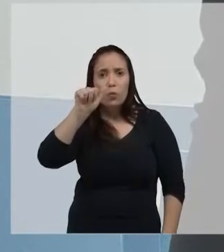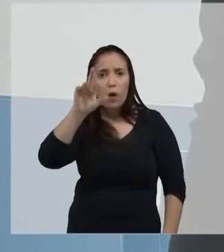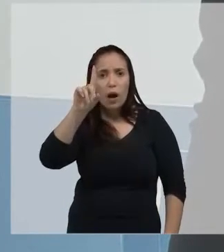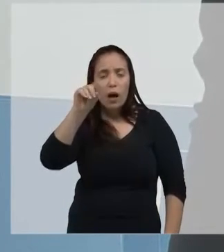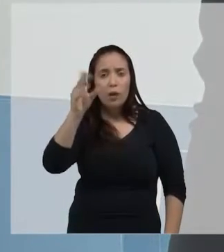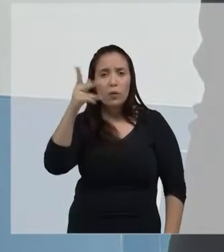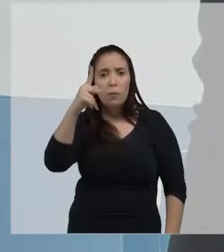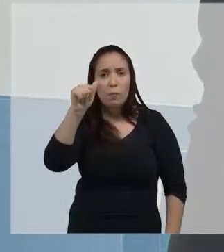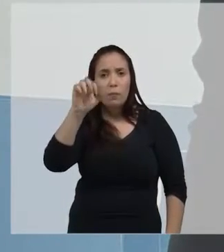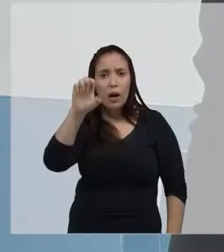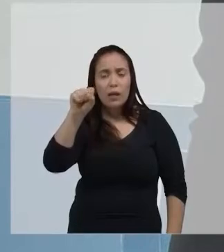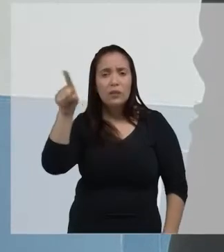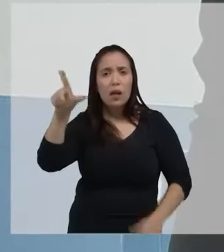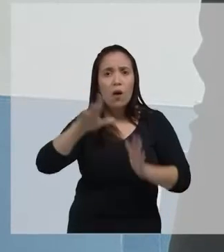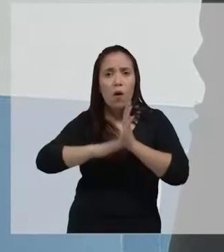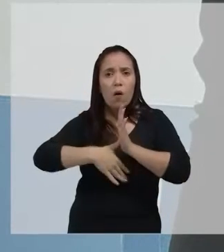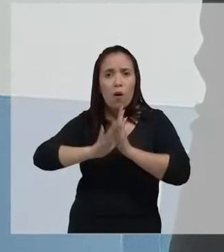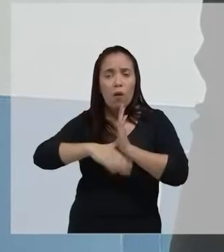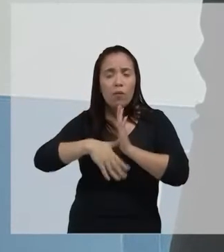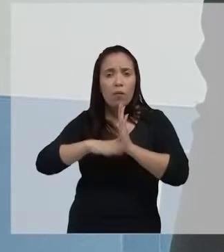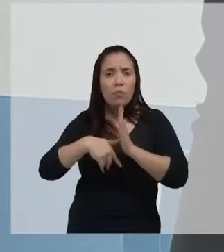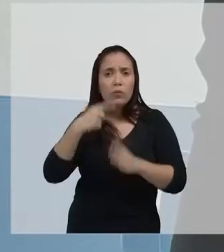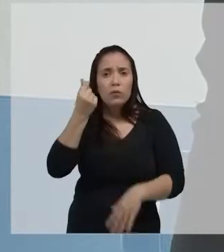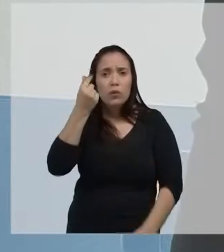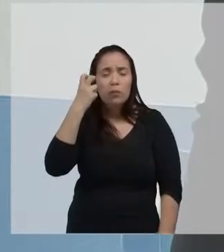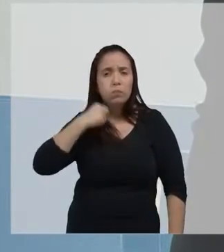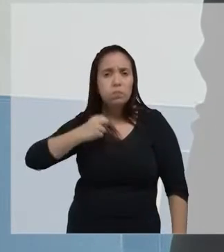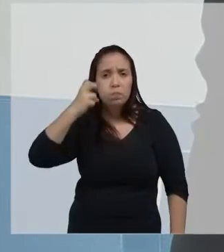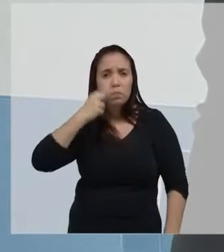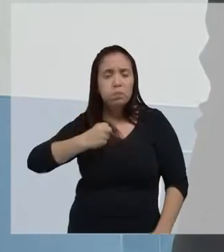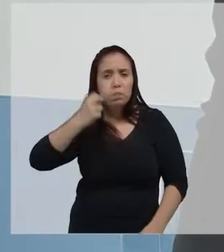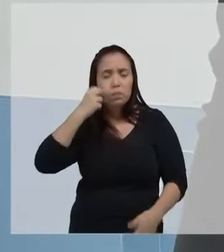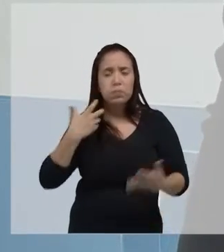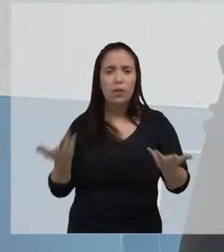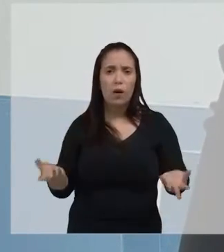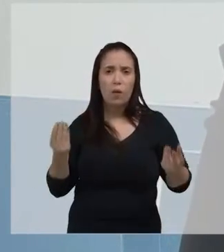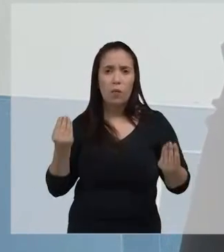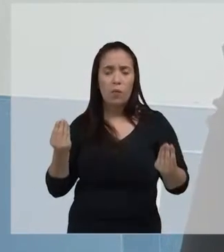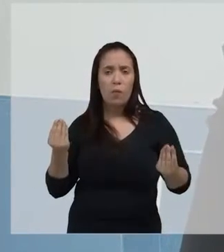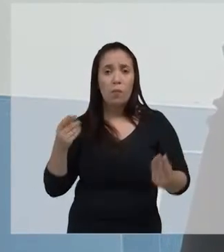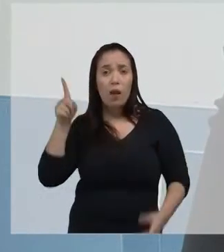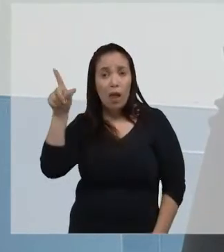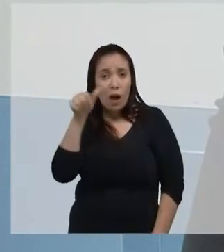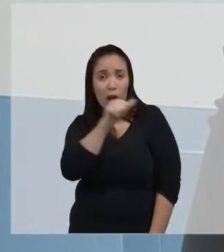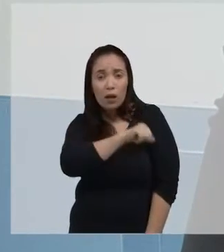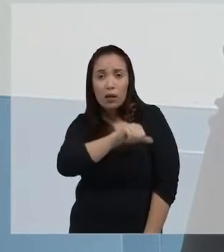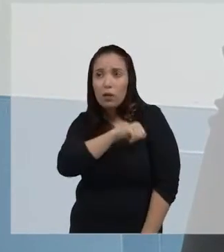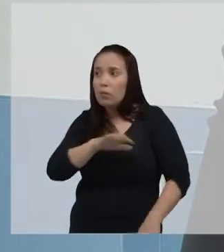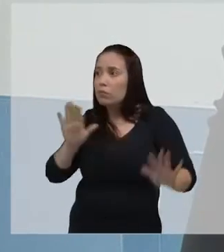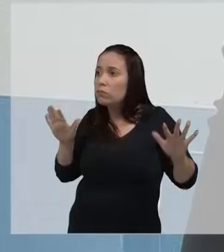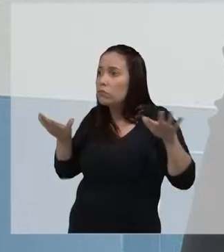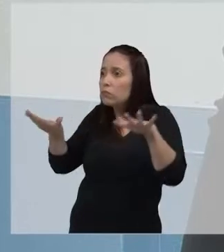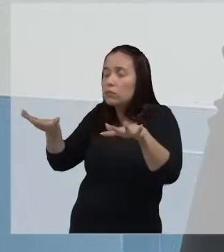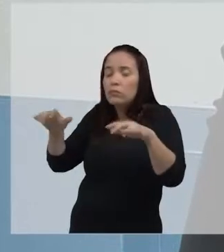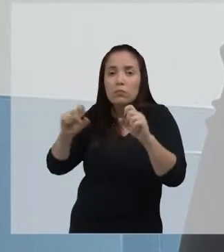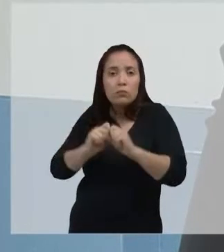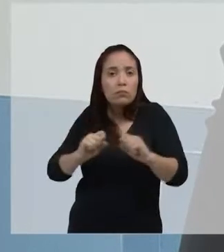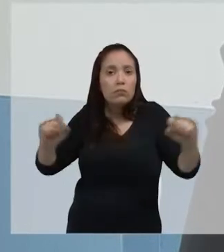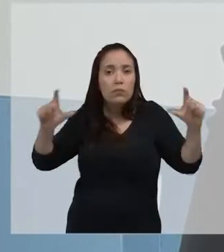Paes, que tem experiência em desvio de dinheiro público. Pelo amor de Deus, cara. O Rio de Janeiro é o exemplo